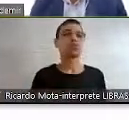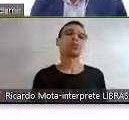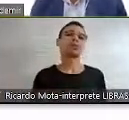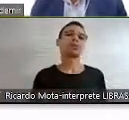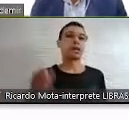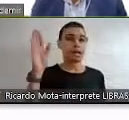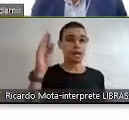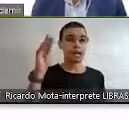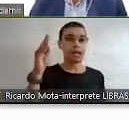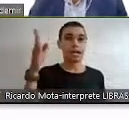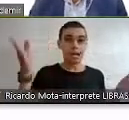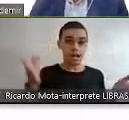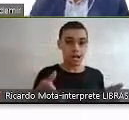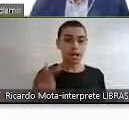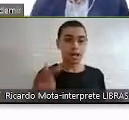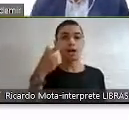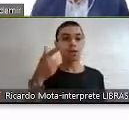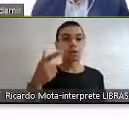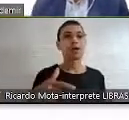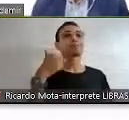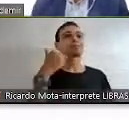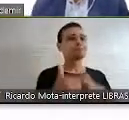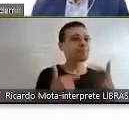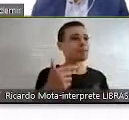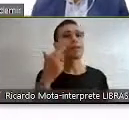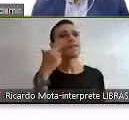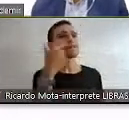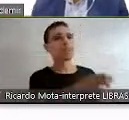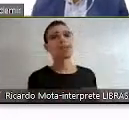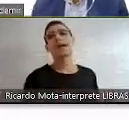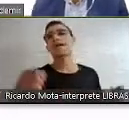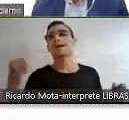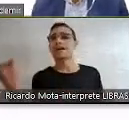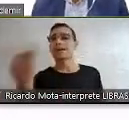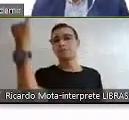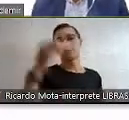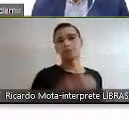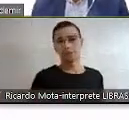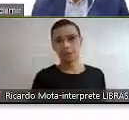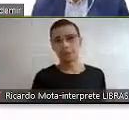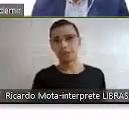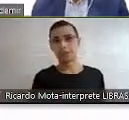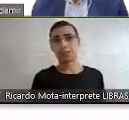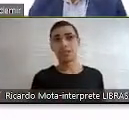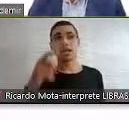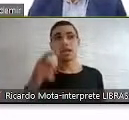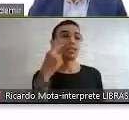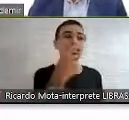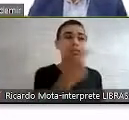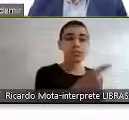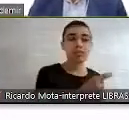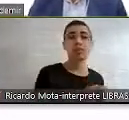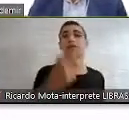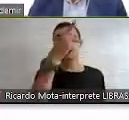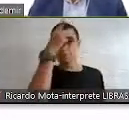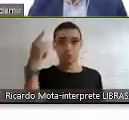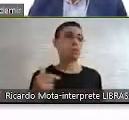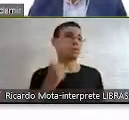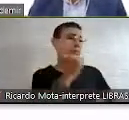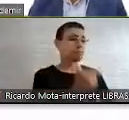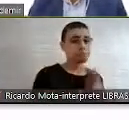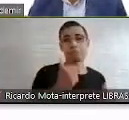desenvolvi a minha atividade, é a apuração da responsabilidade dos profissionais